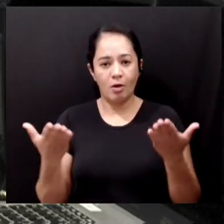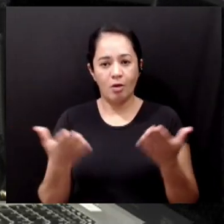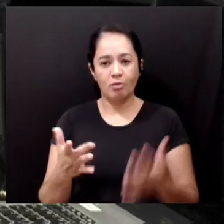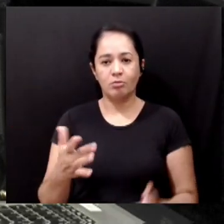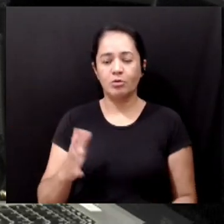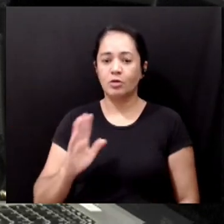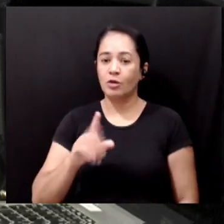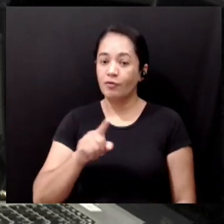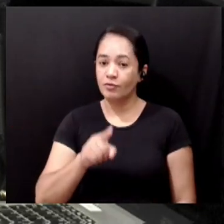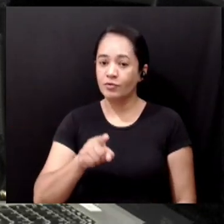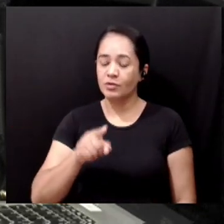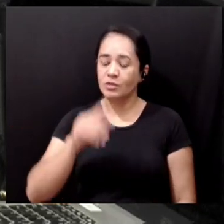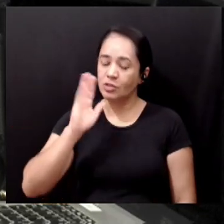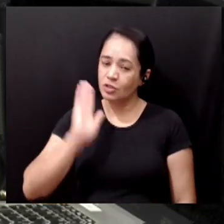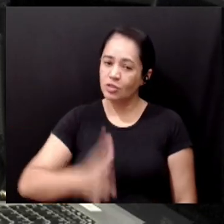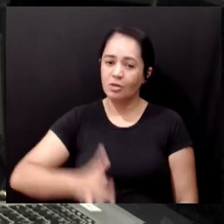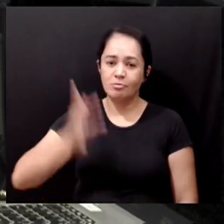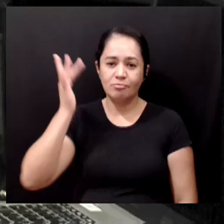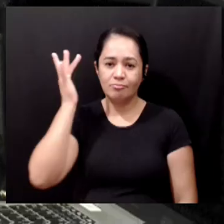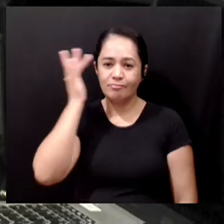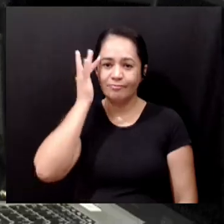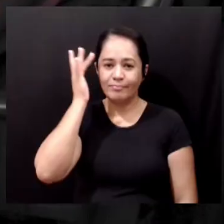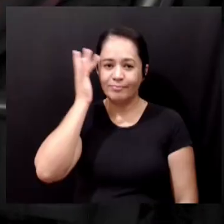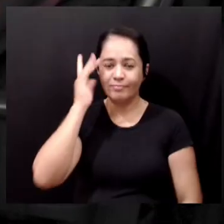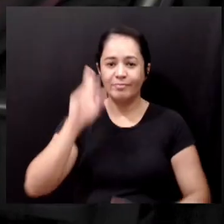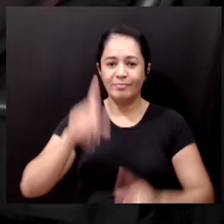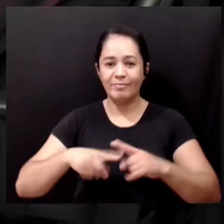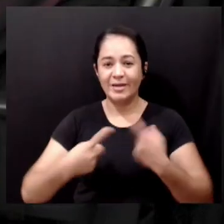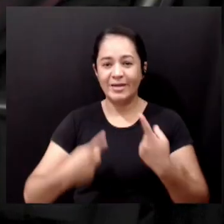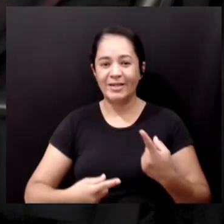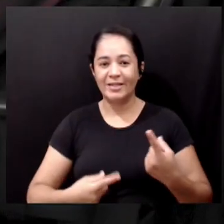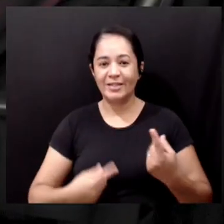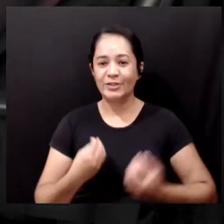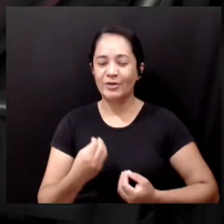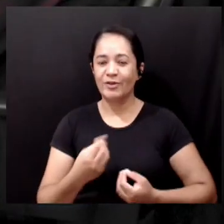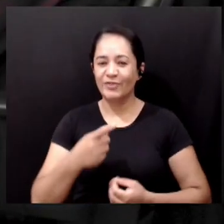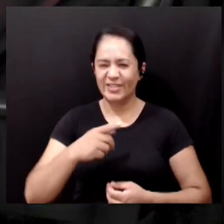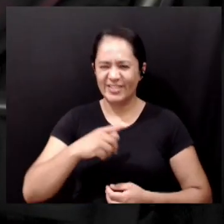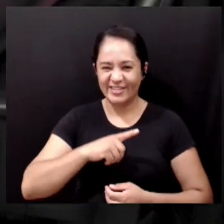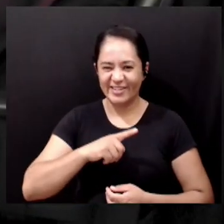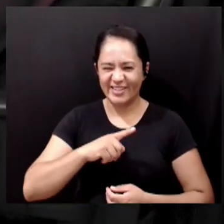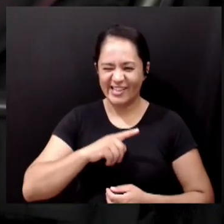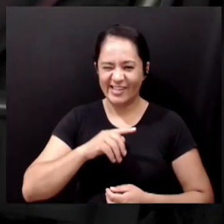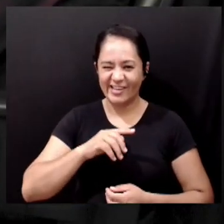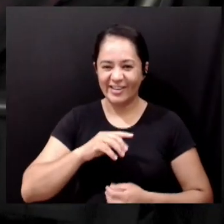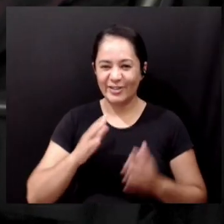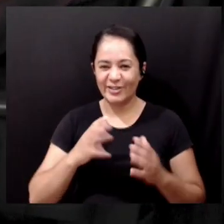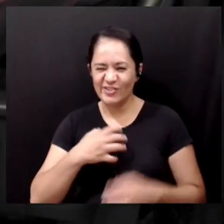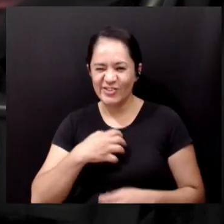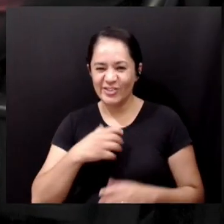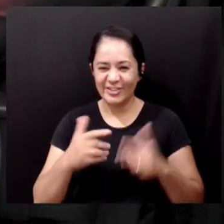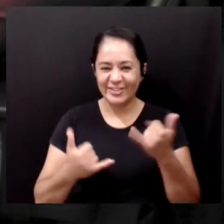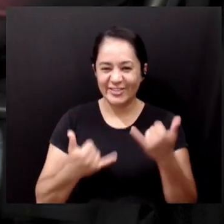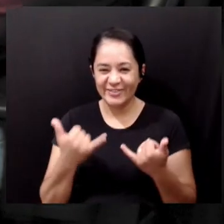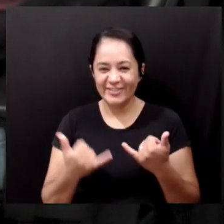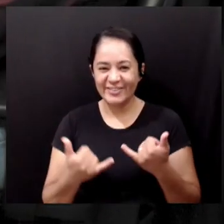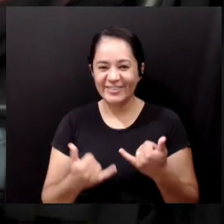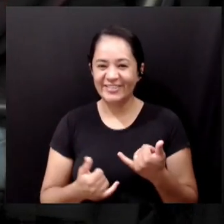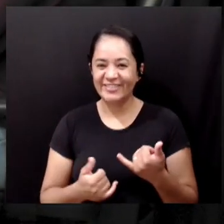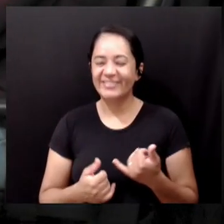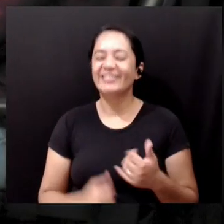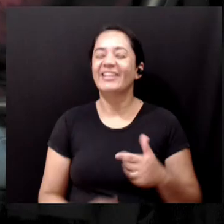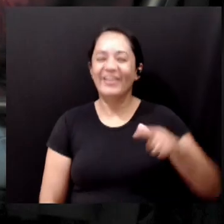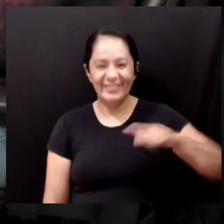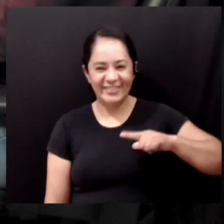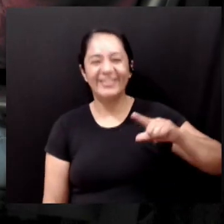mas o Guilherme ainda tem aquele lado brincalhão, isso não morreu. Não, isso não morreu. Isso